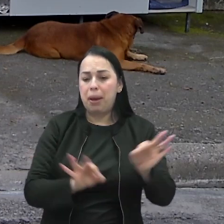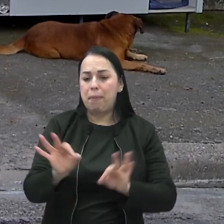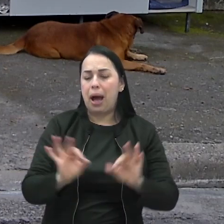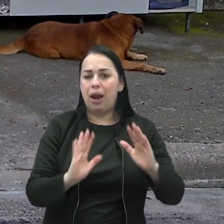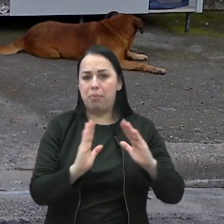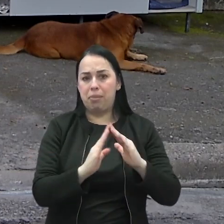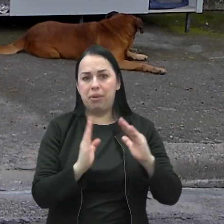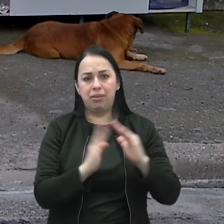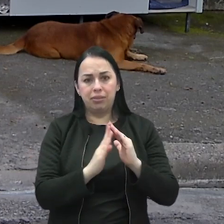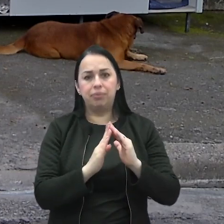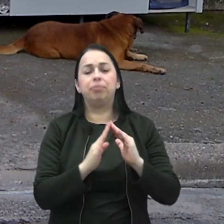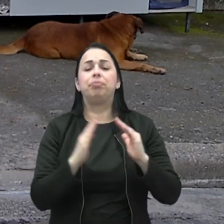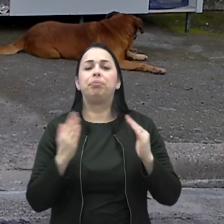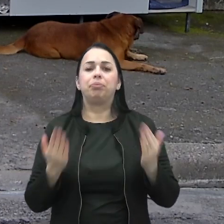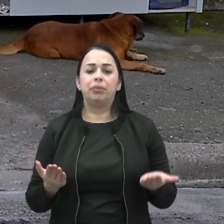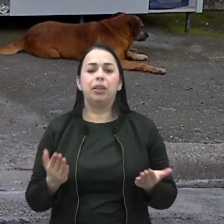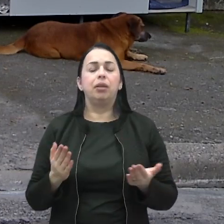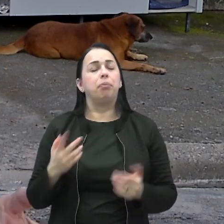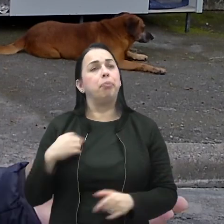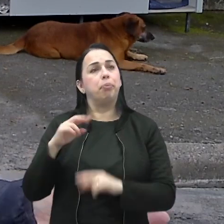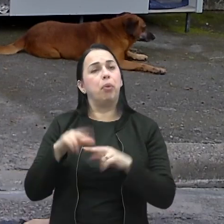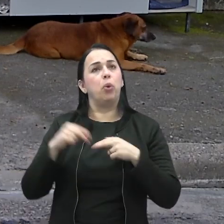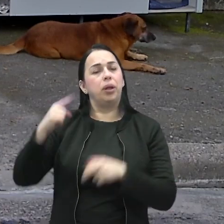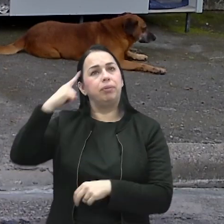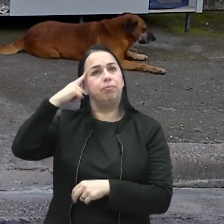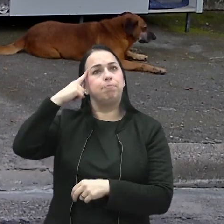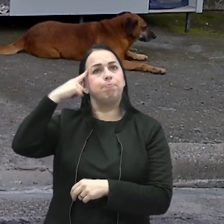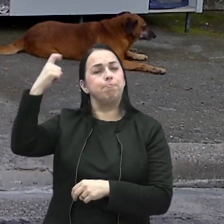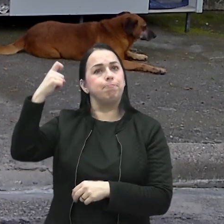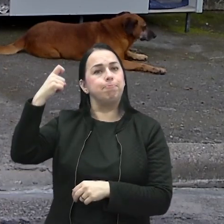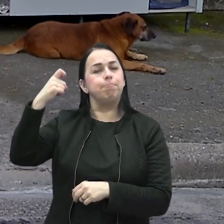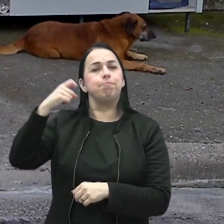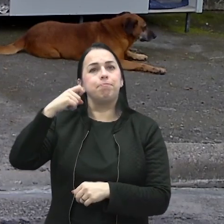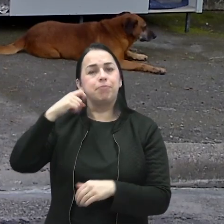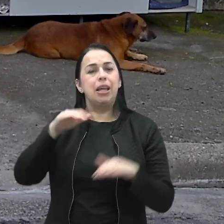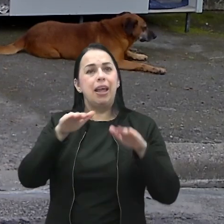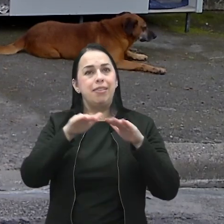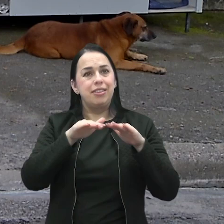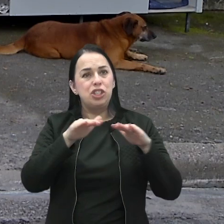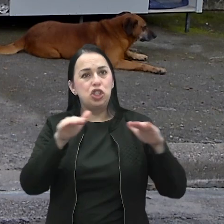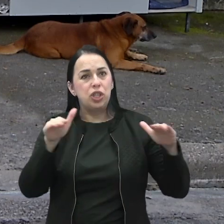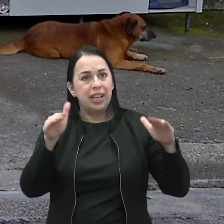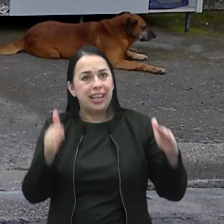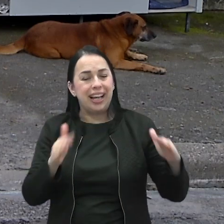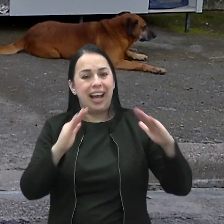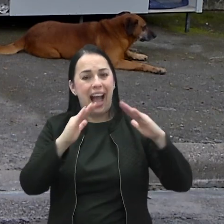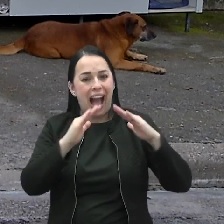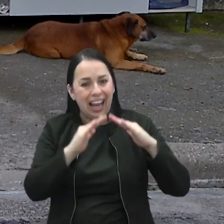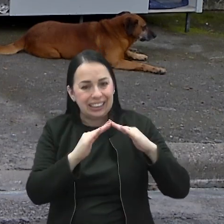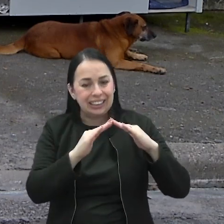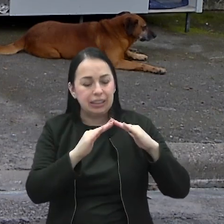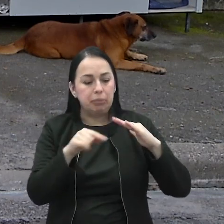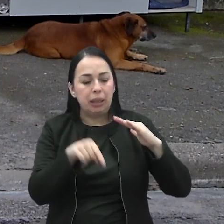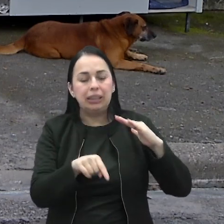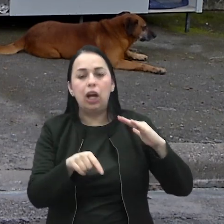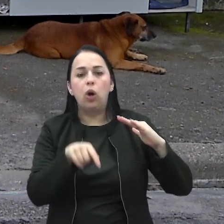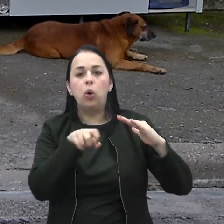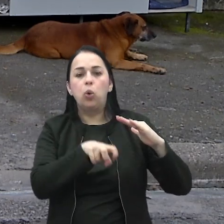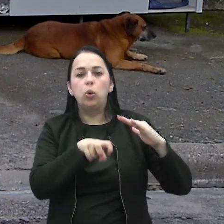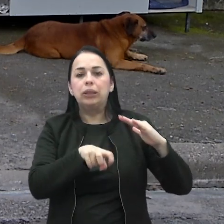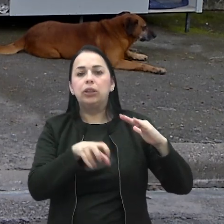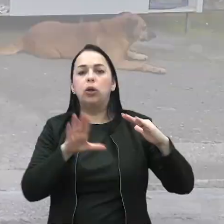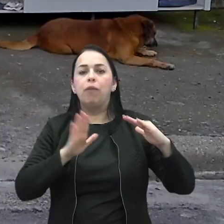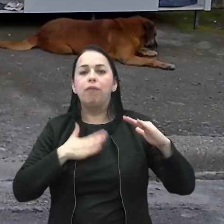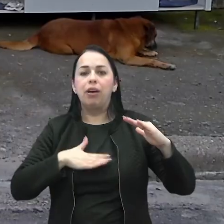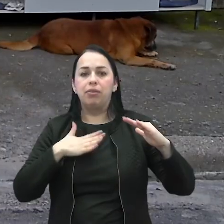né? Cada um do seu jeito é tentar ajudar. E aí surge a ideia de criar um modelo que possa dar mais conforto para os